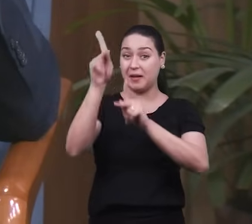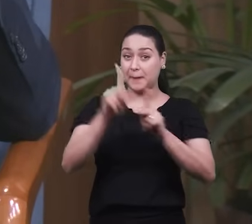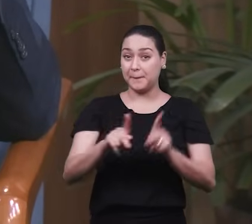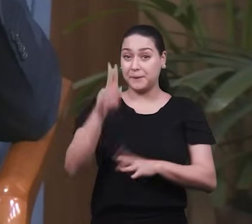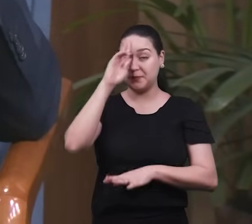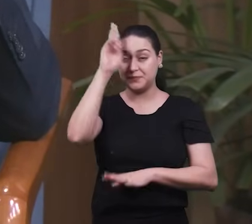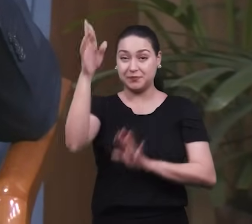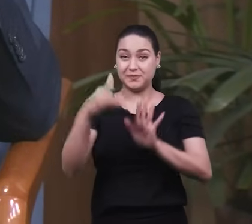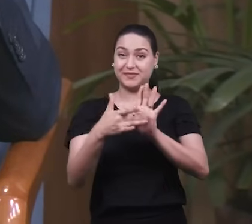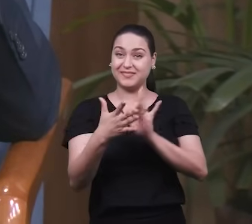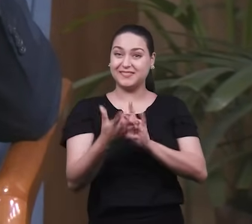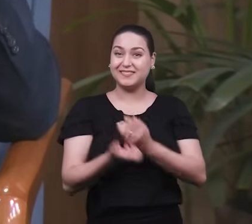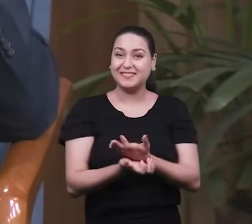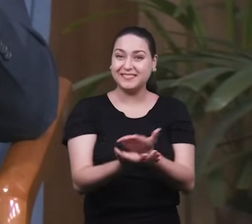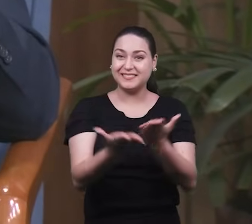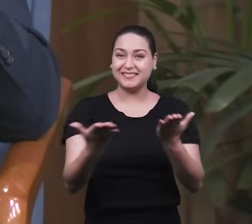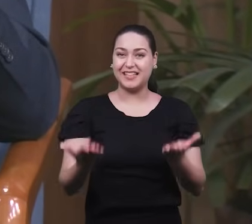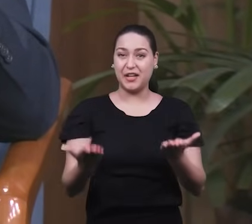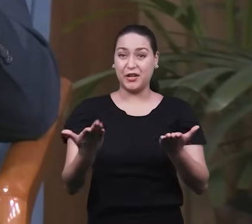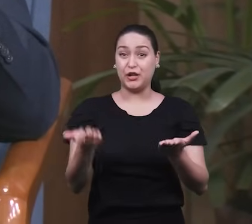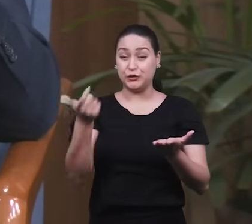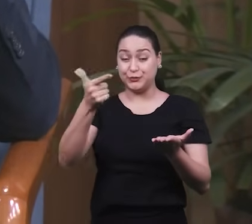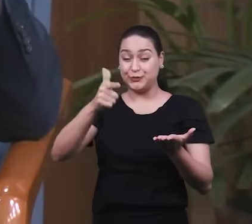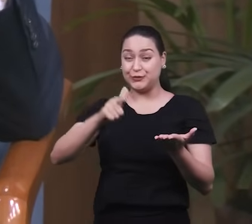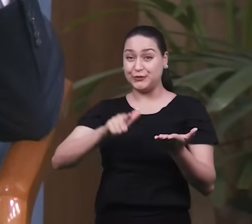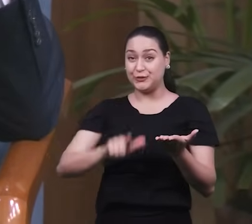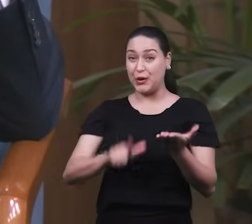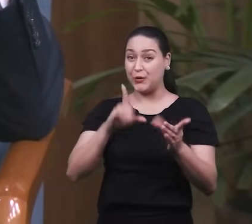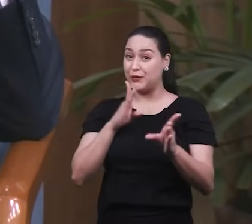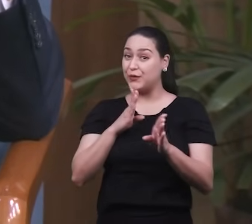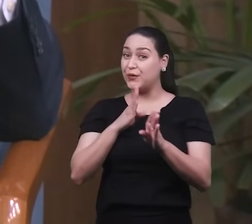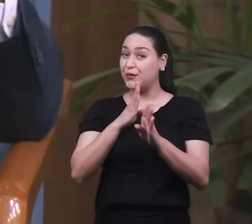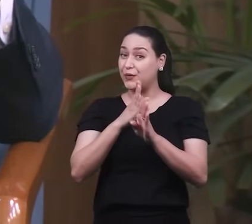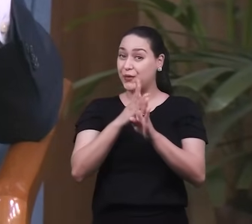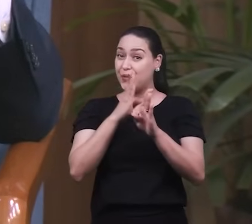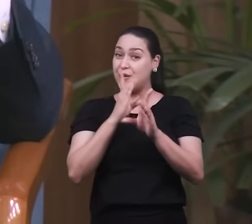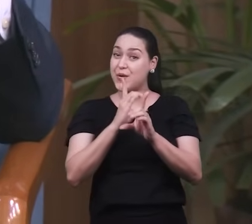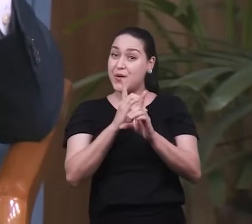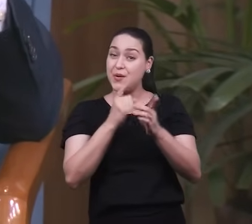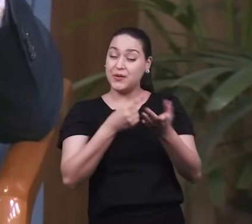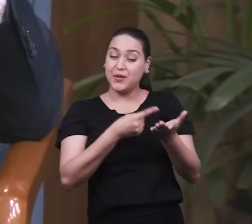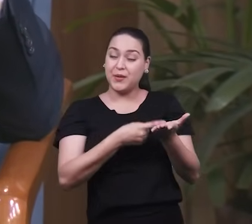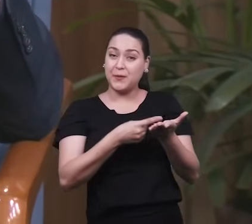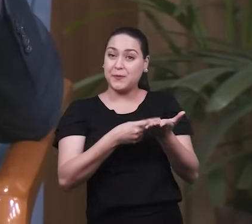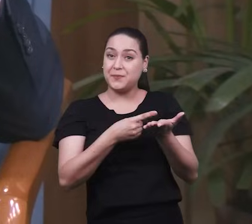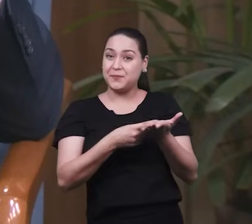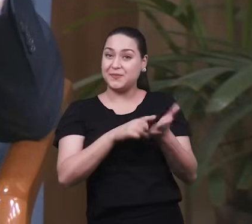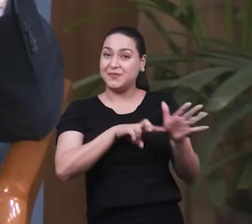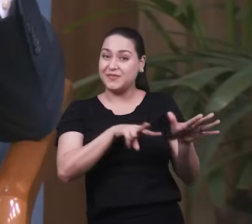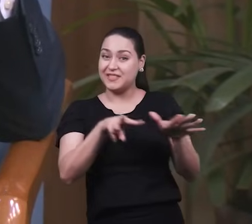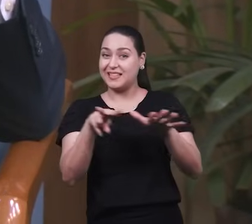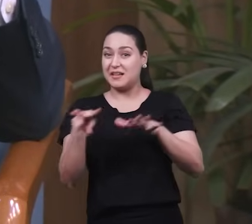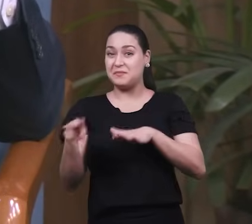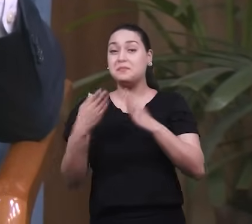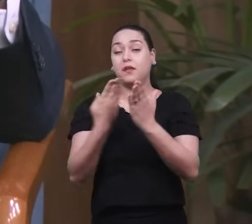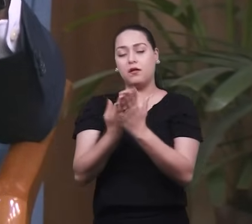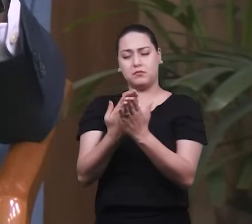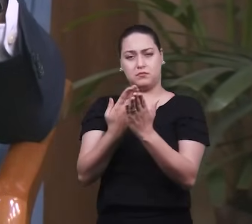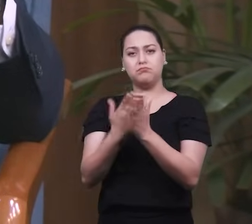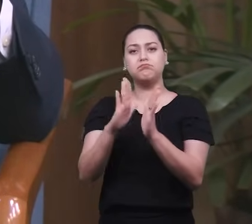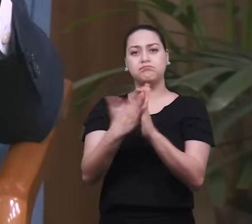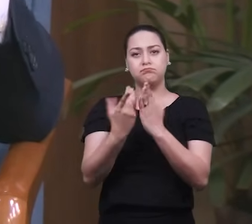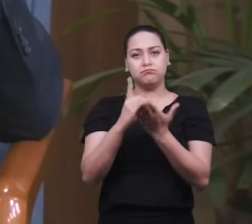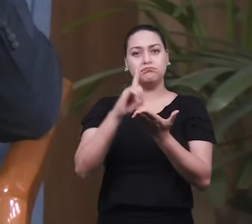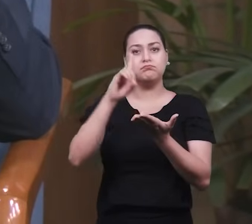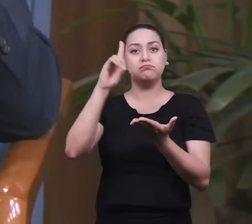Paz do Senhor a todos, estamos aqui de volta no nosso encontro semanal para estudarmos a Palavra